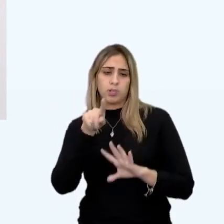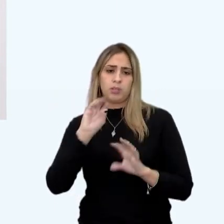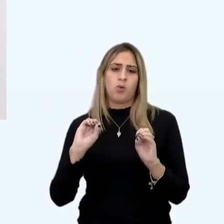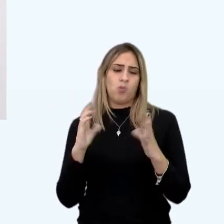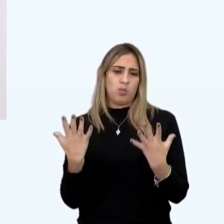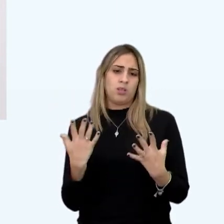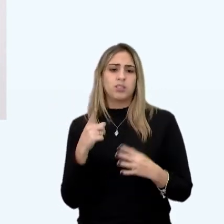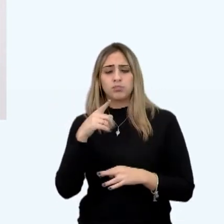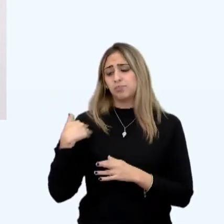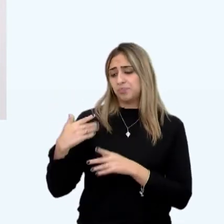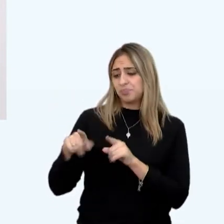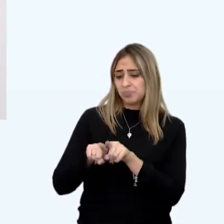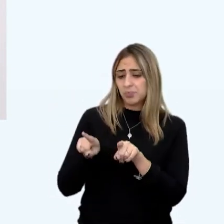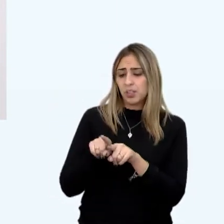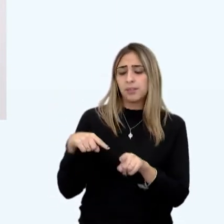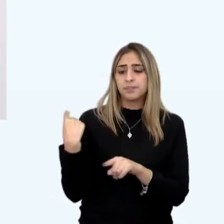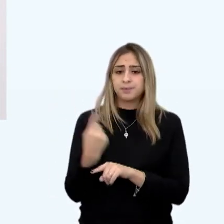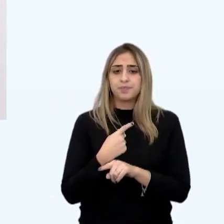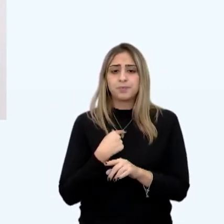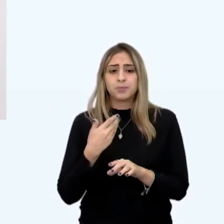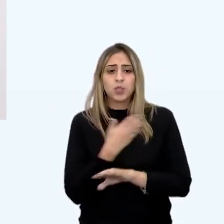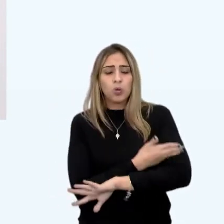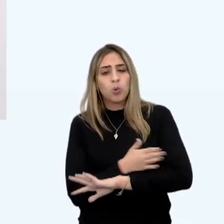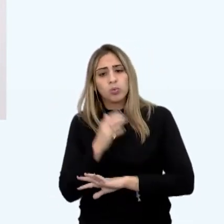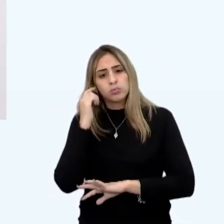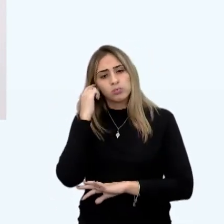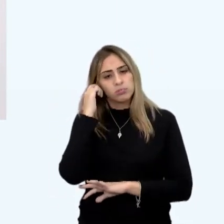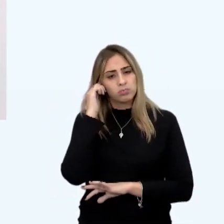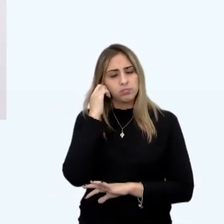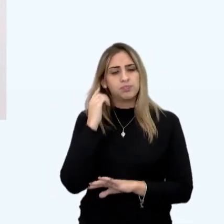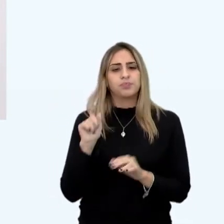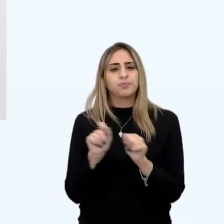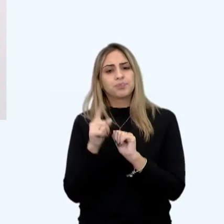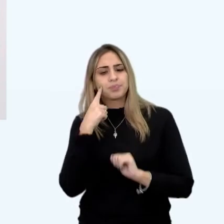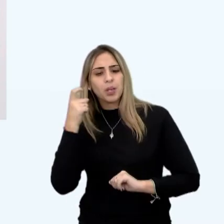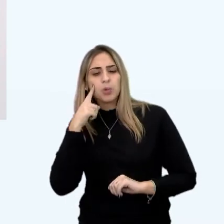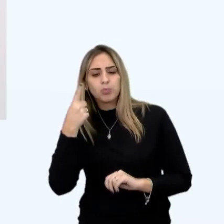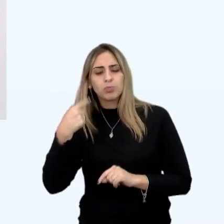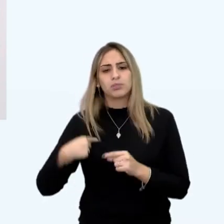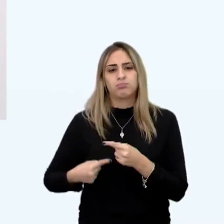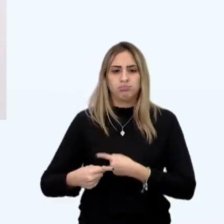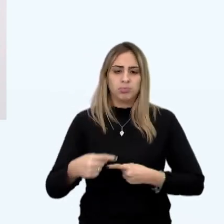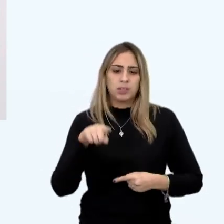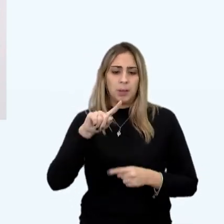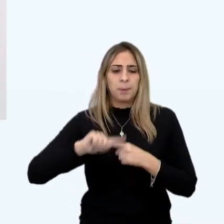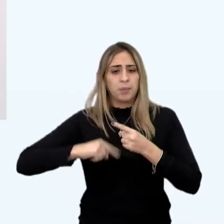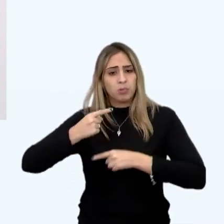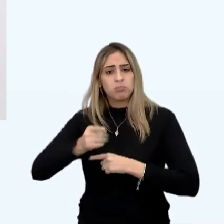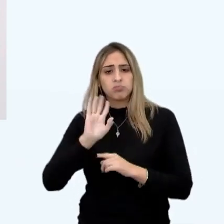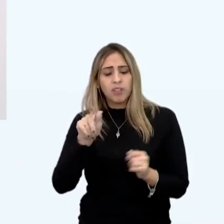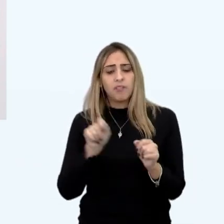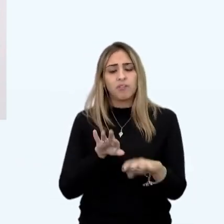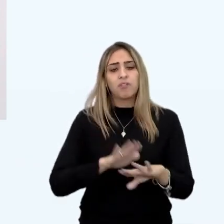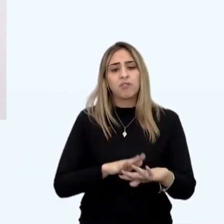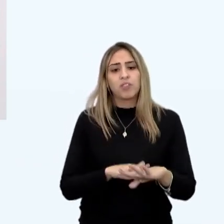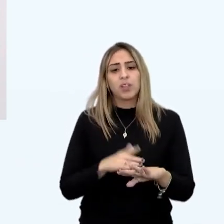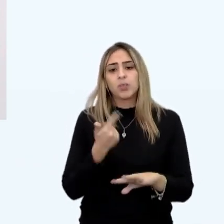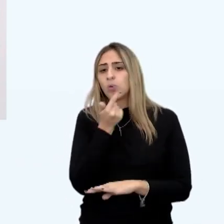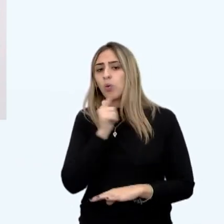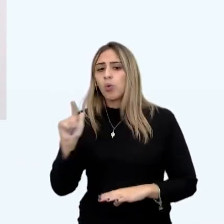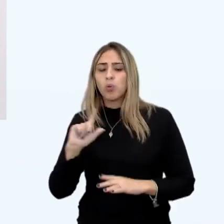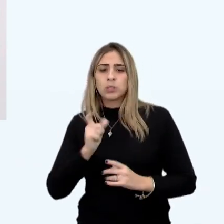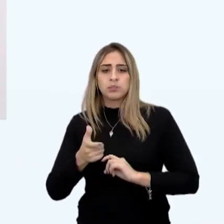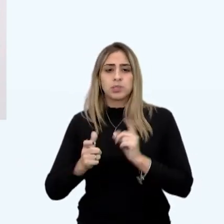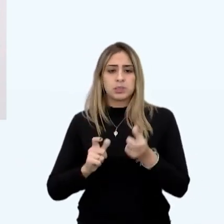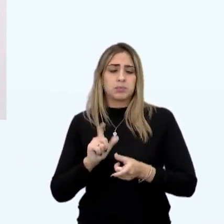aconteça. Além disso, muitos virais costumam fazer o maior barulho por uma semana, mas na próxima eles já são atropelados por vários outros memes